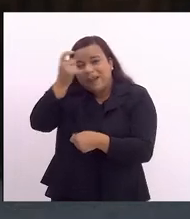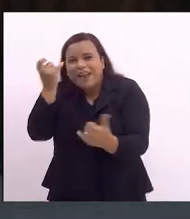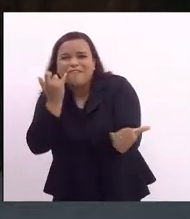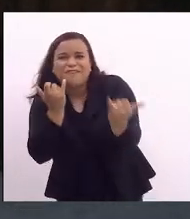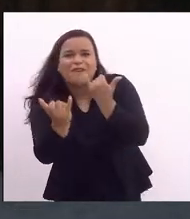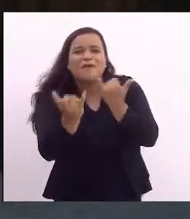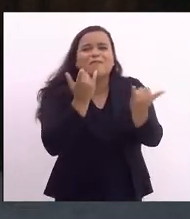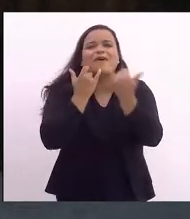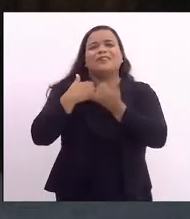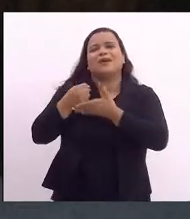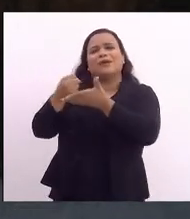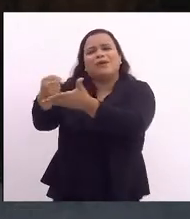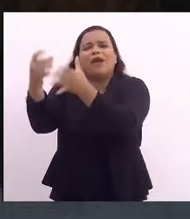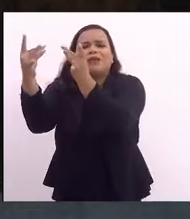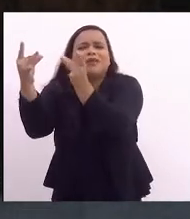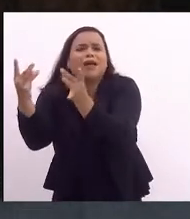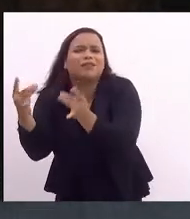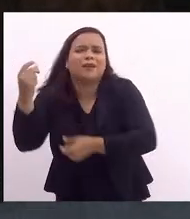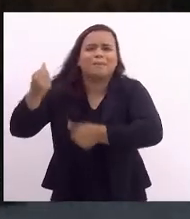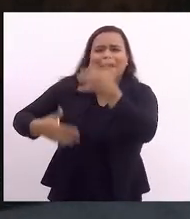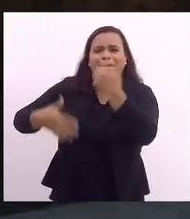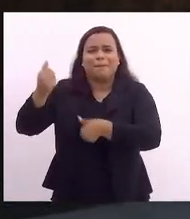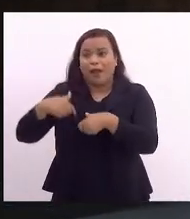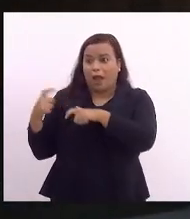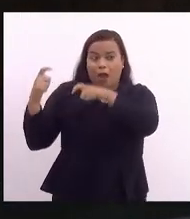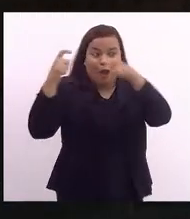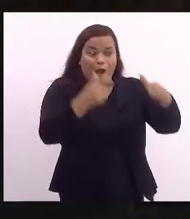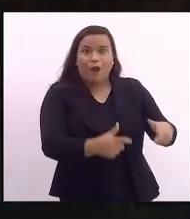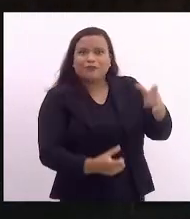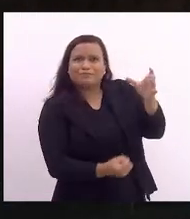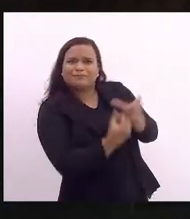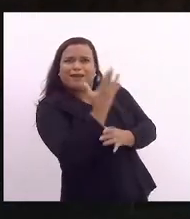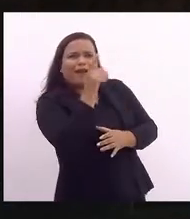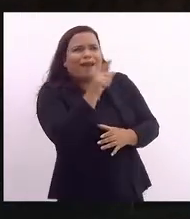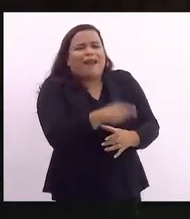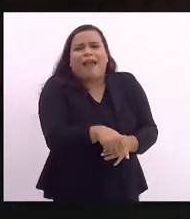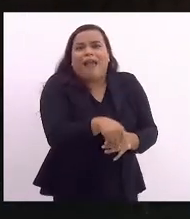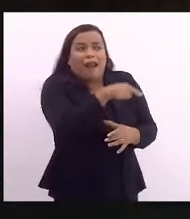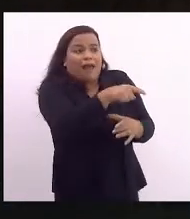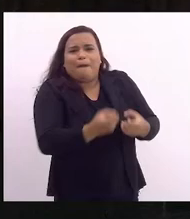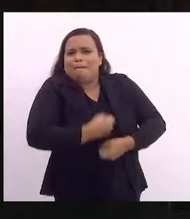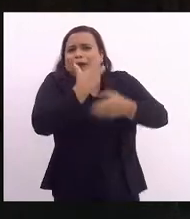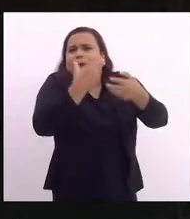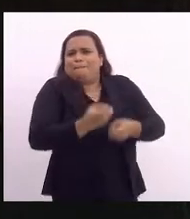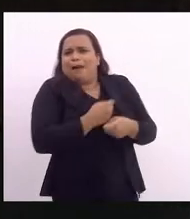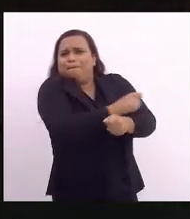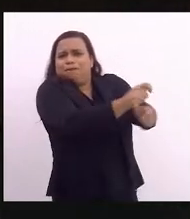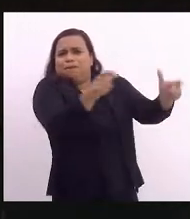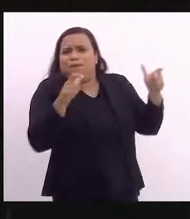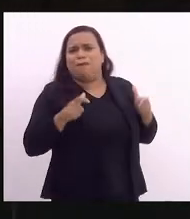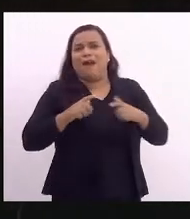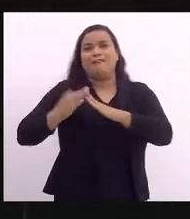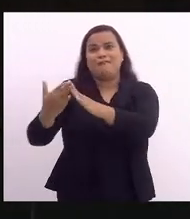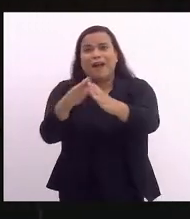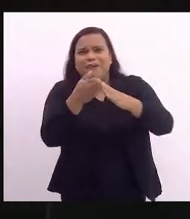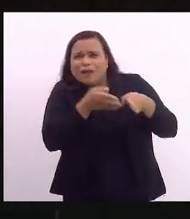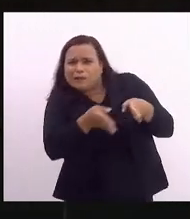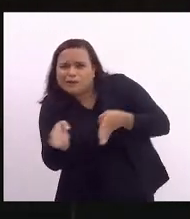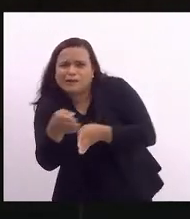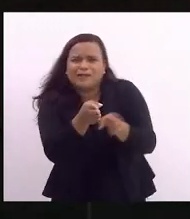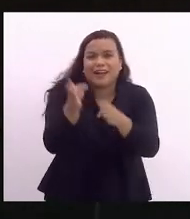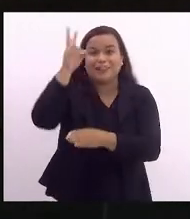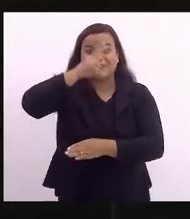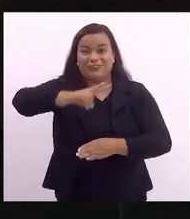minha levada ser um detalhe. De onde sou oriundo é um cortiço de poetas. Cada beco da favela, uma história, minha